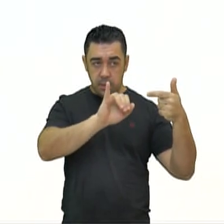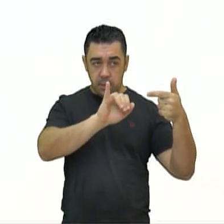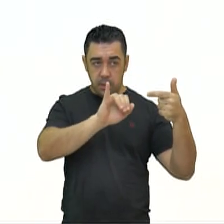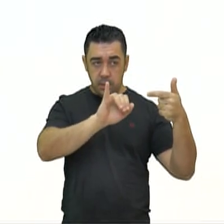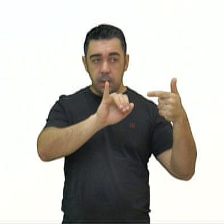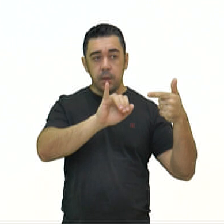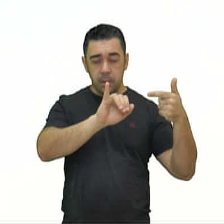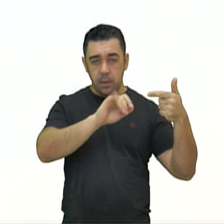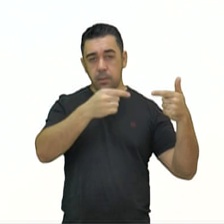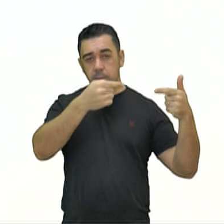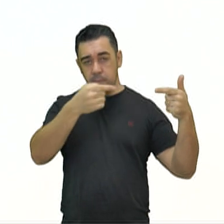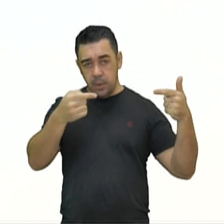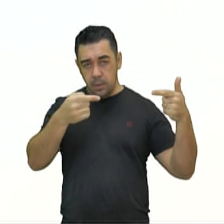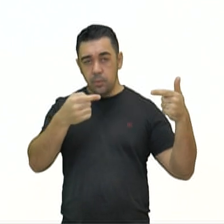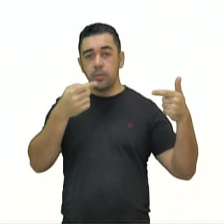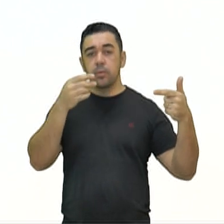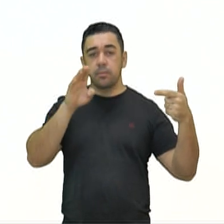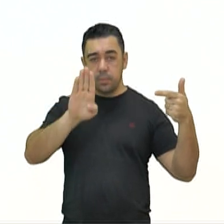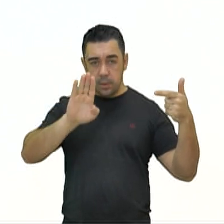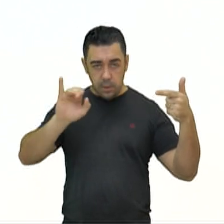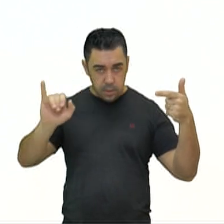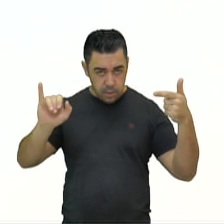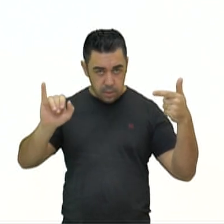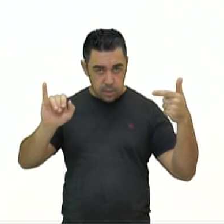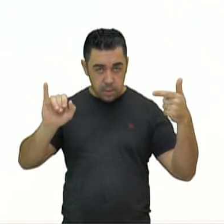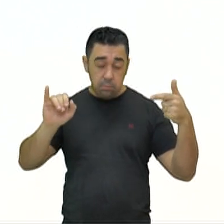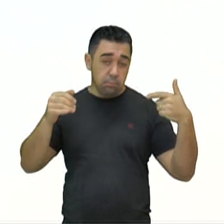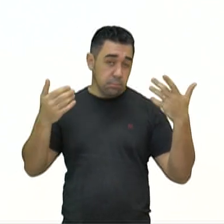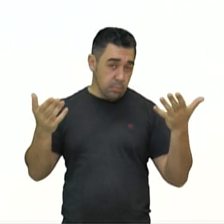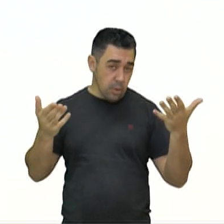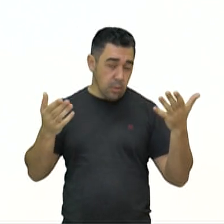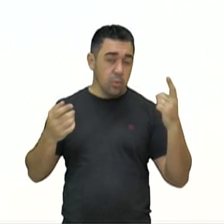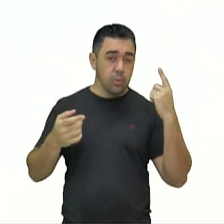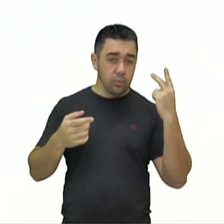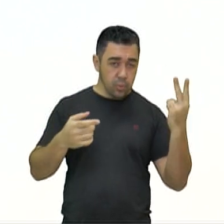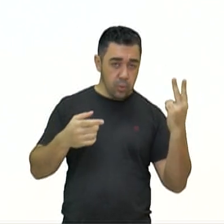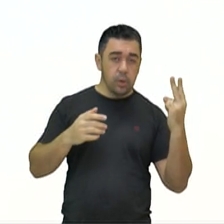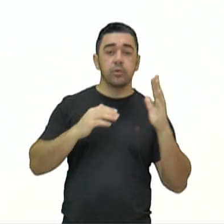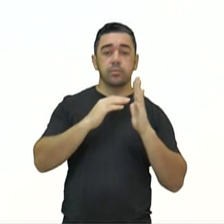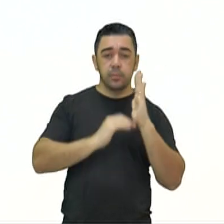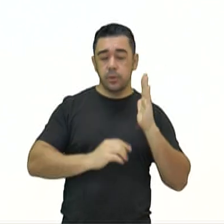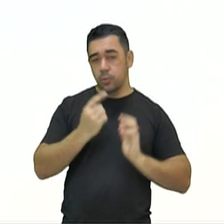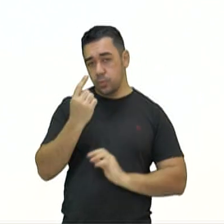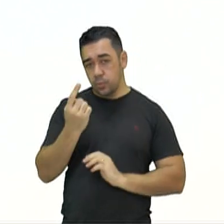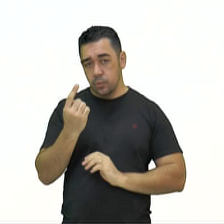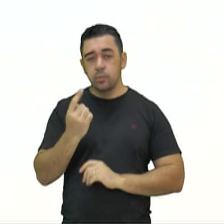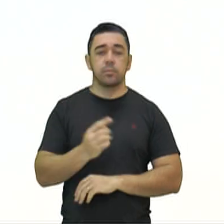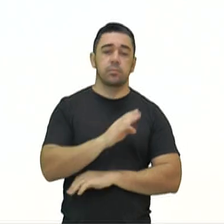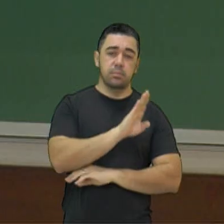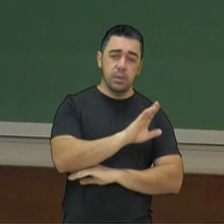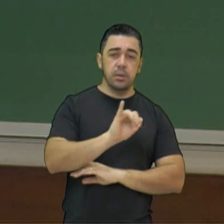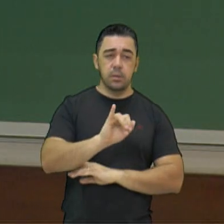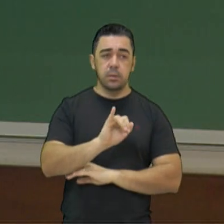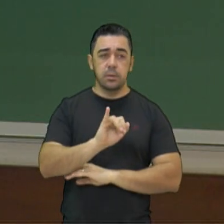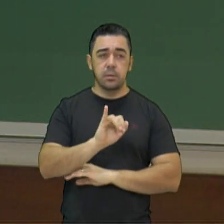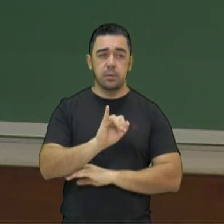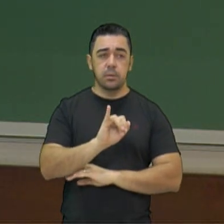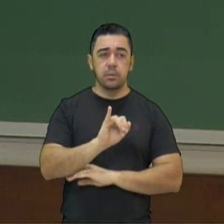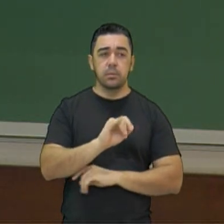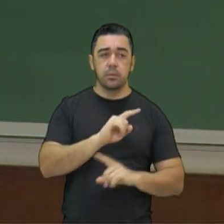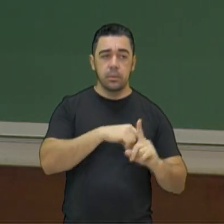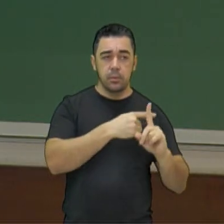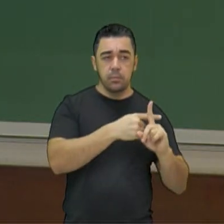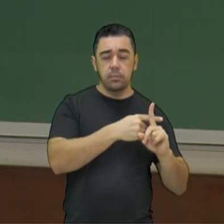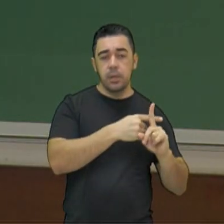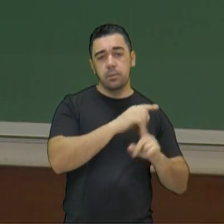Parte imaginária é aquele que está acompanhado do i, que é a unidade imaginária. Então, 2b, tirei um b, eu